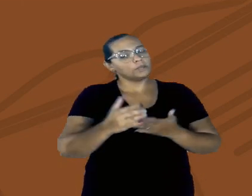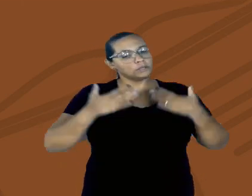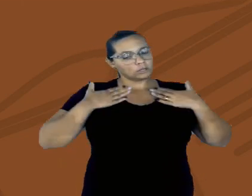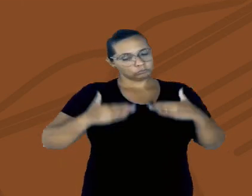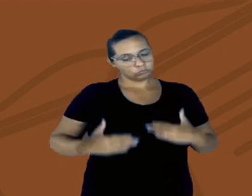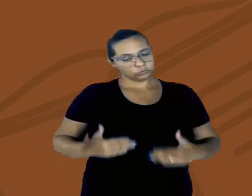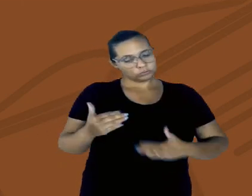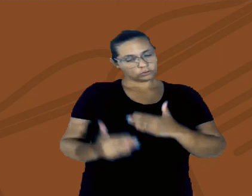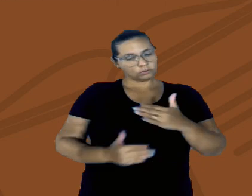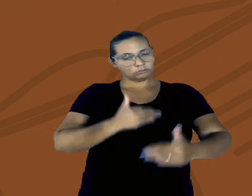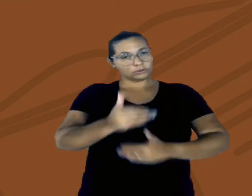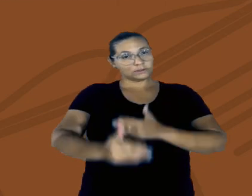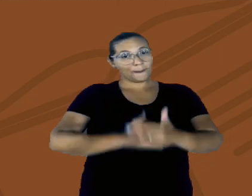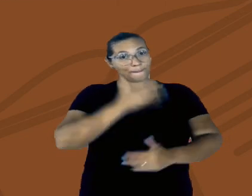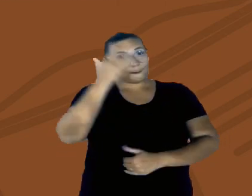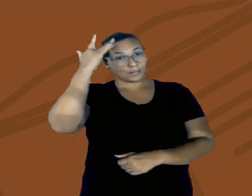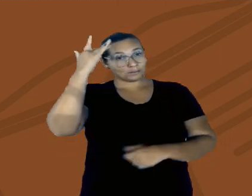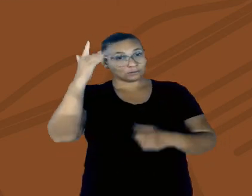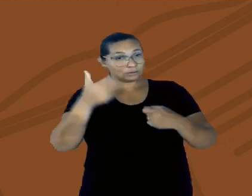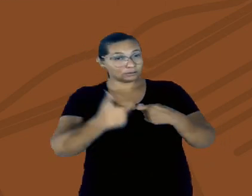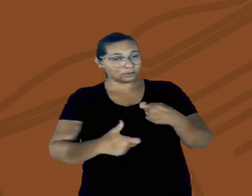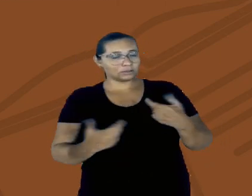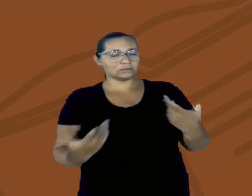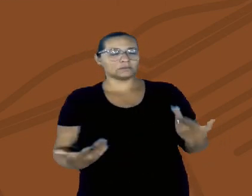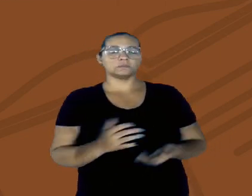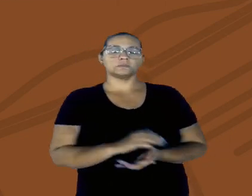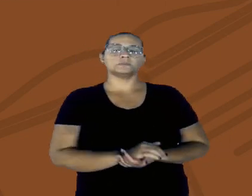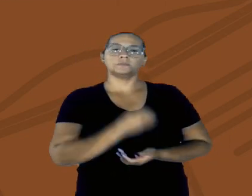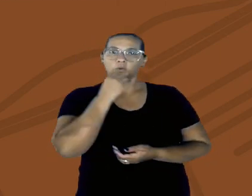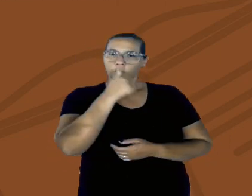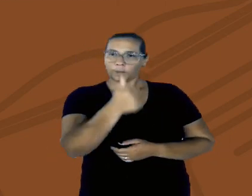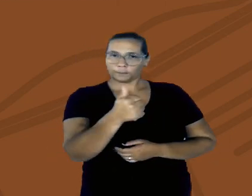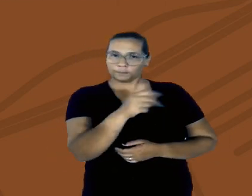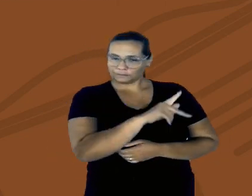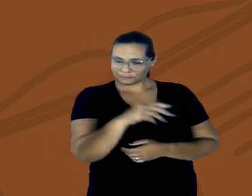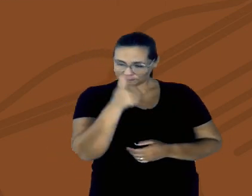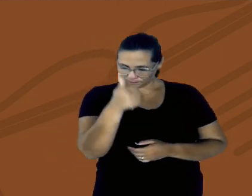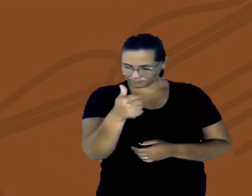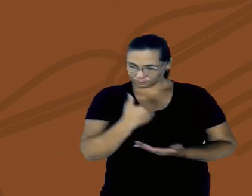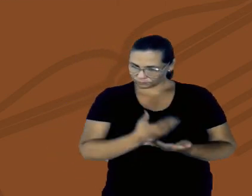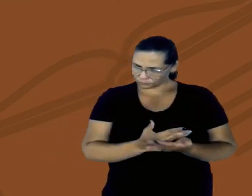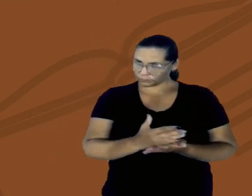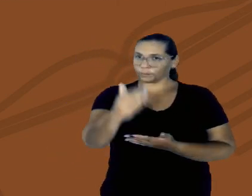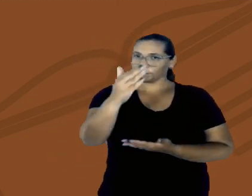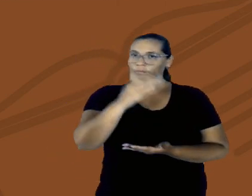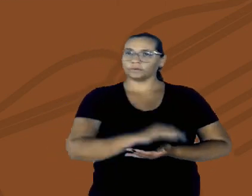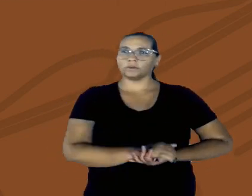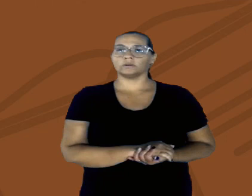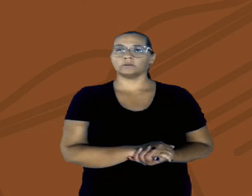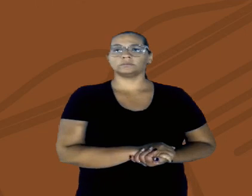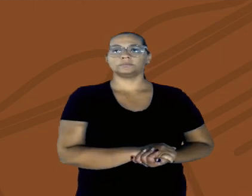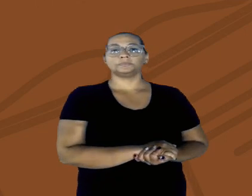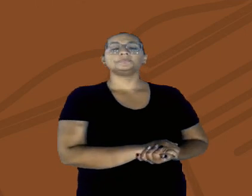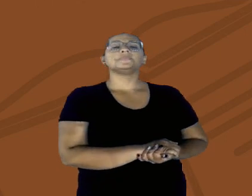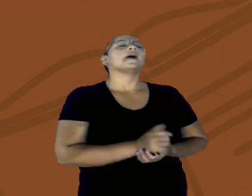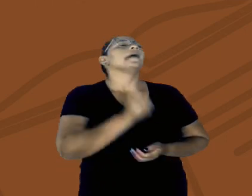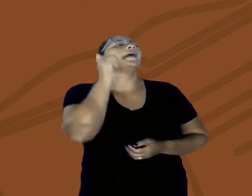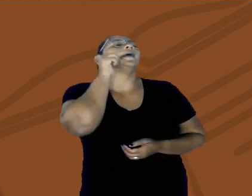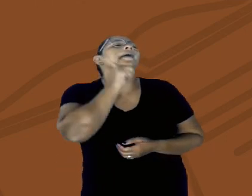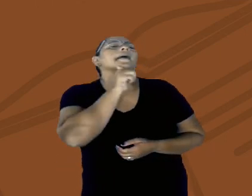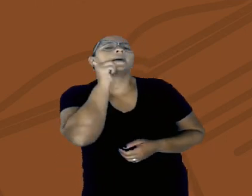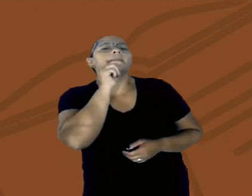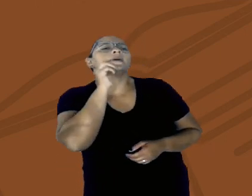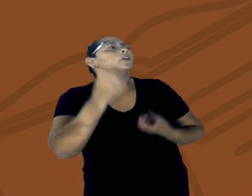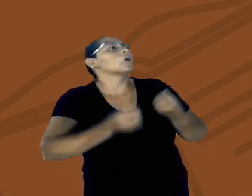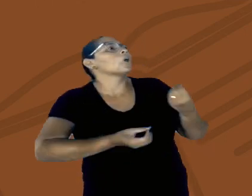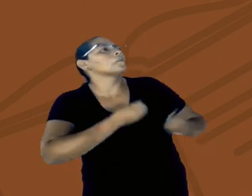puberdade, da maturidade sexual. Muito bem, professor. Então vamos seguindo. Na menina, na pessoa do